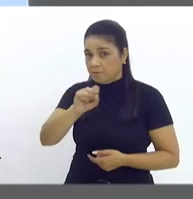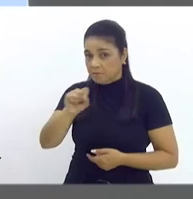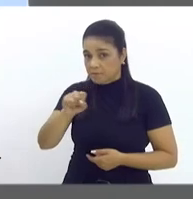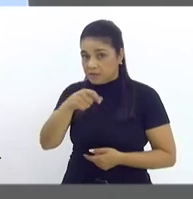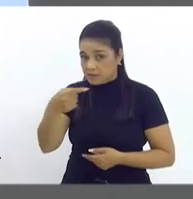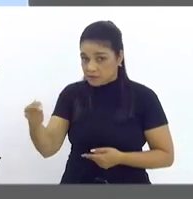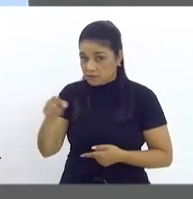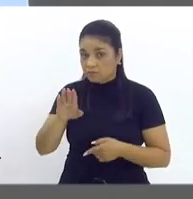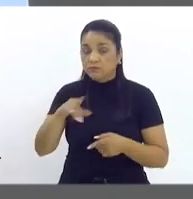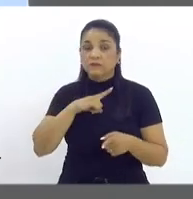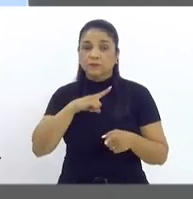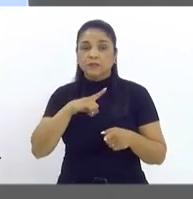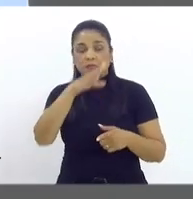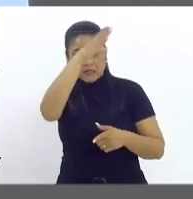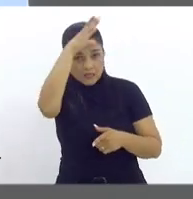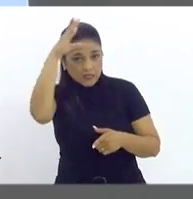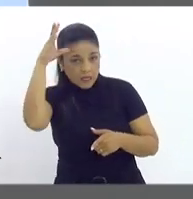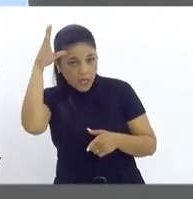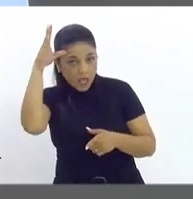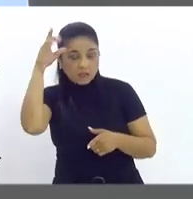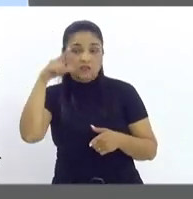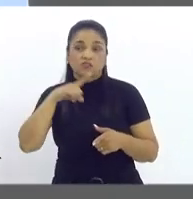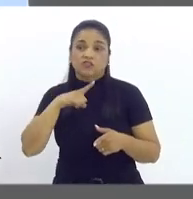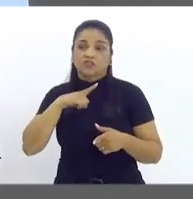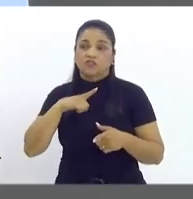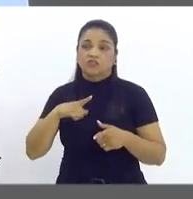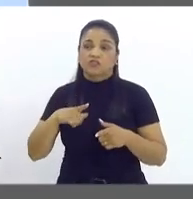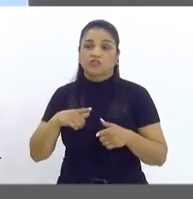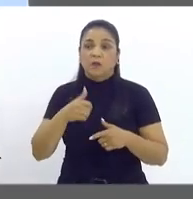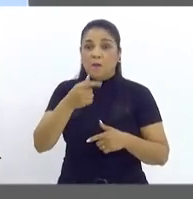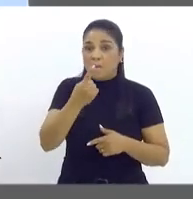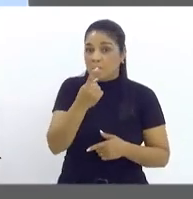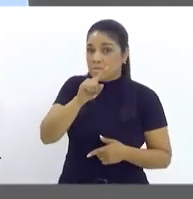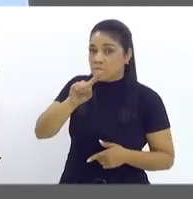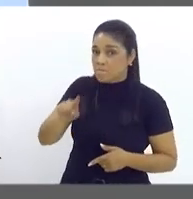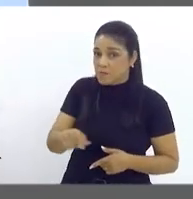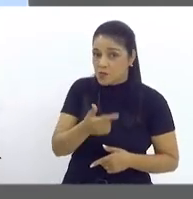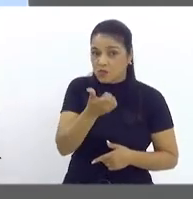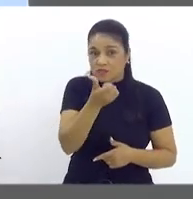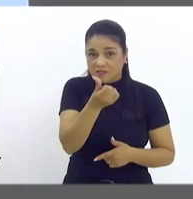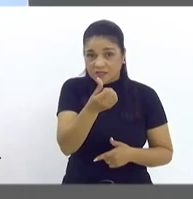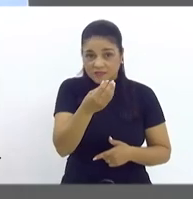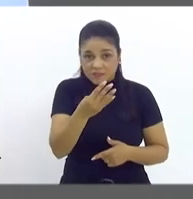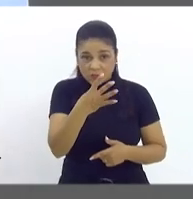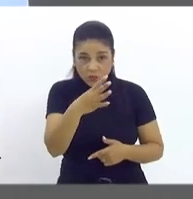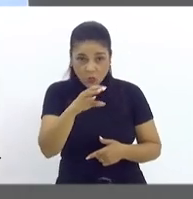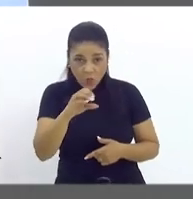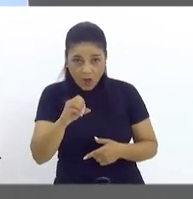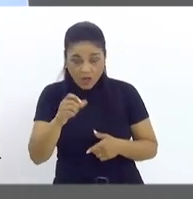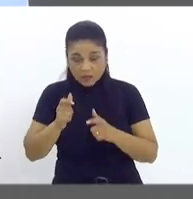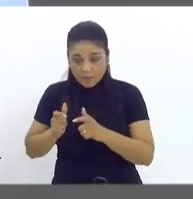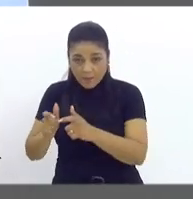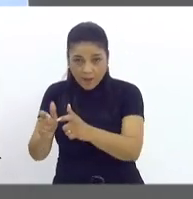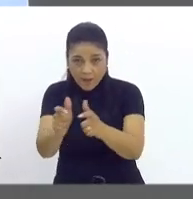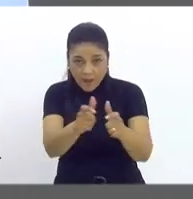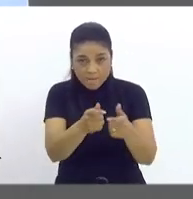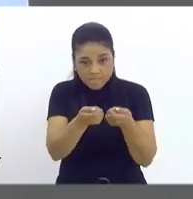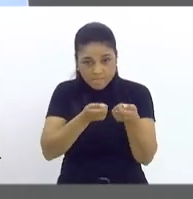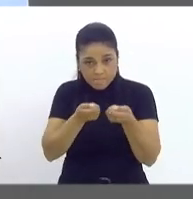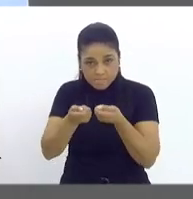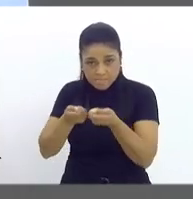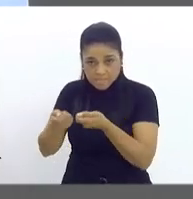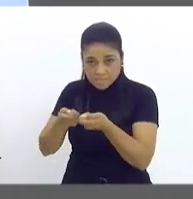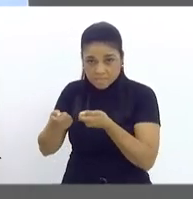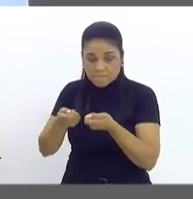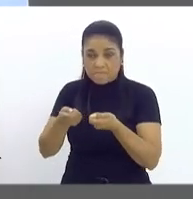estações de regulagem para os grandes clientes. Nós temos 1.640 estações de regulagem, que a gente faz